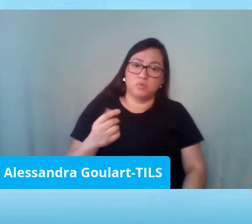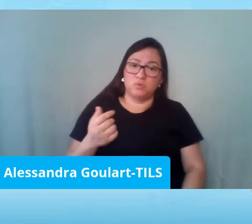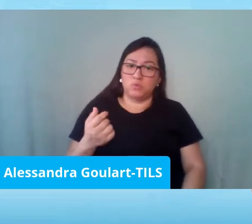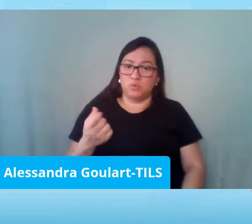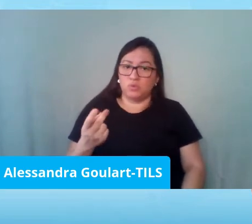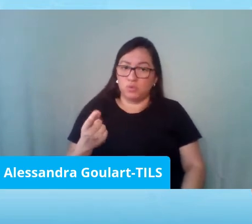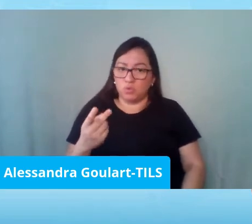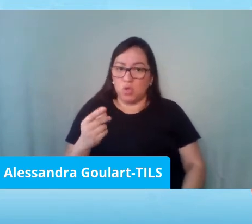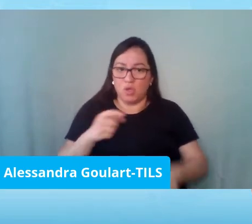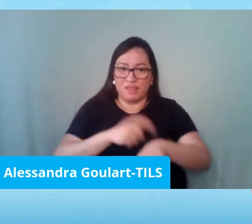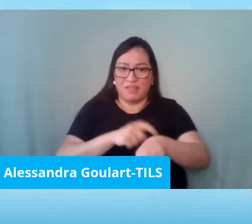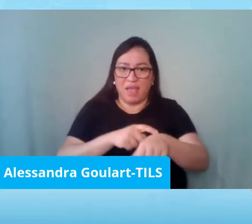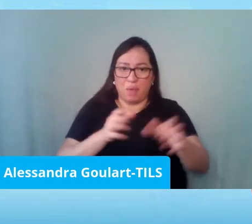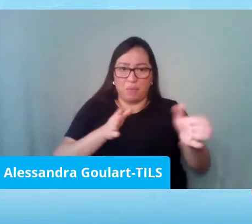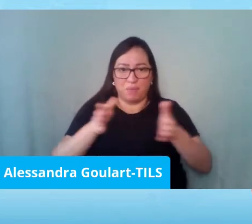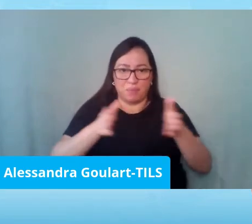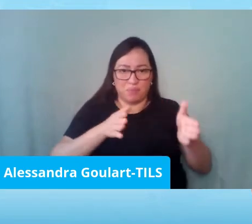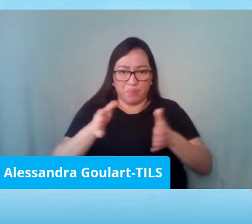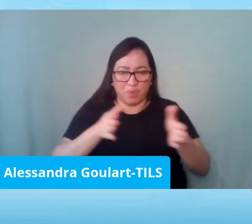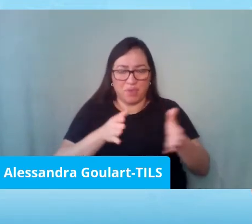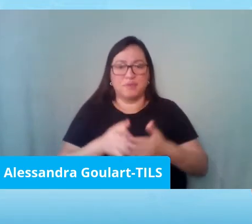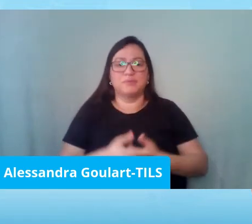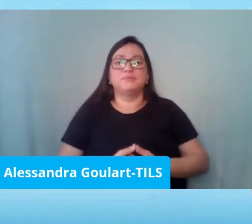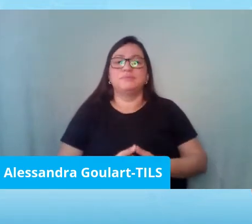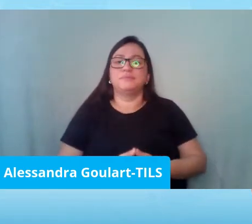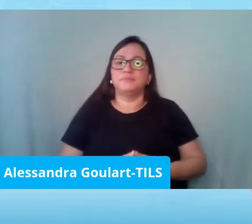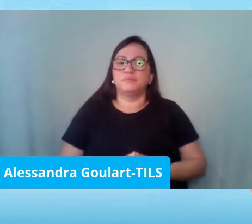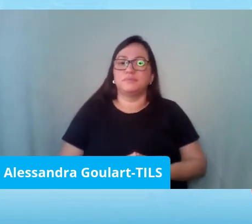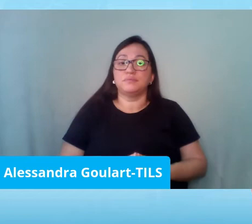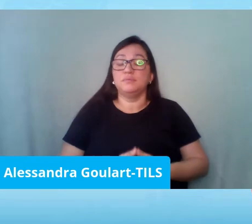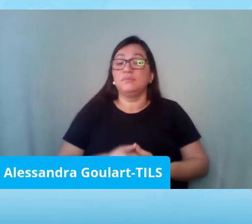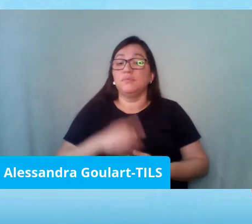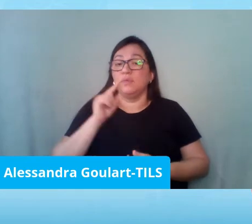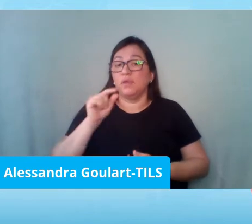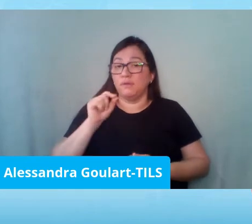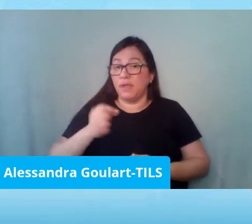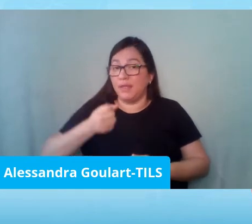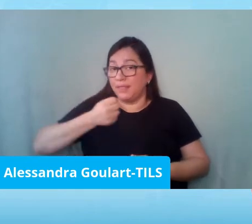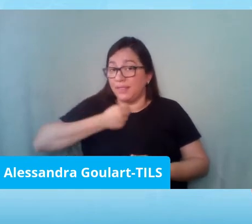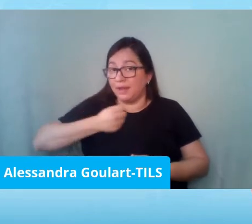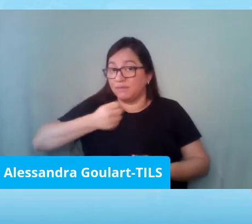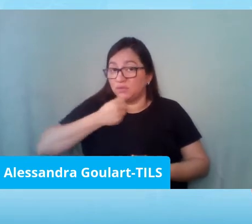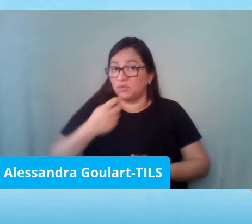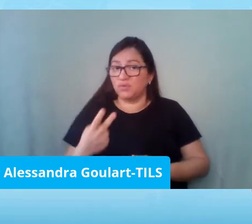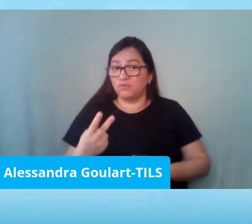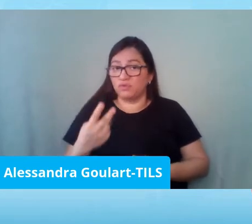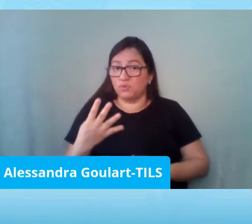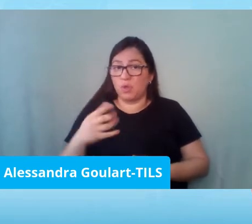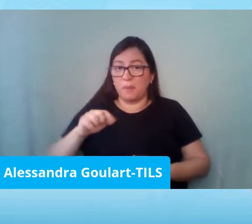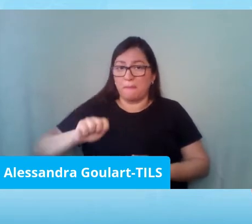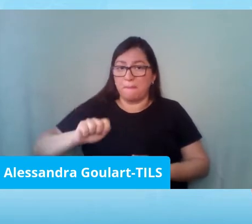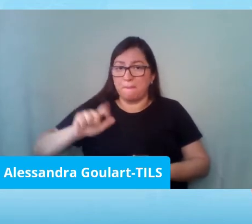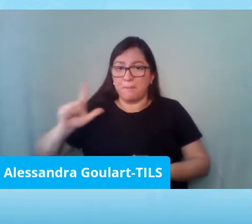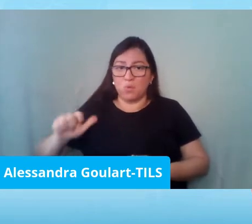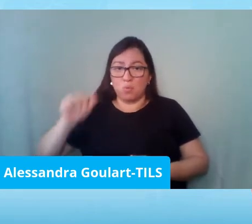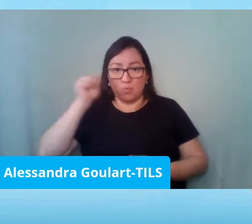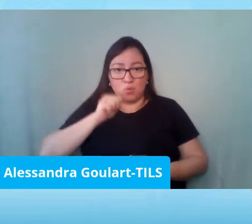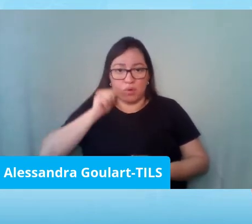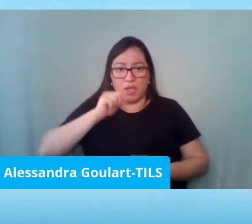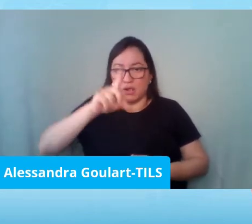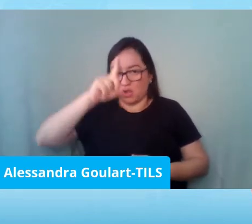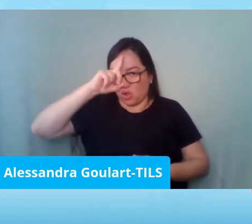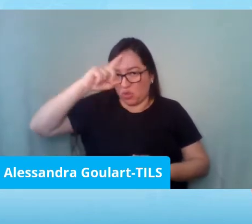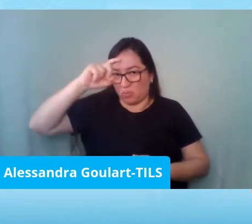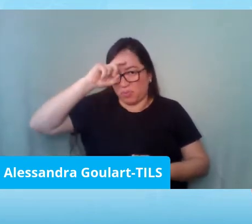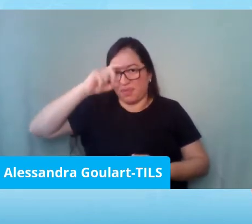são de 2011 e 2012, que entrevistou 24 mil mulheres nas maternidades, né,